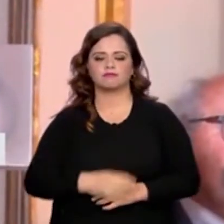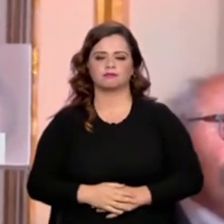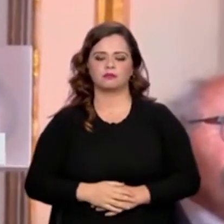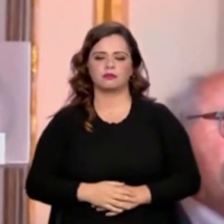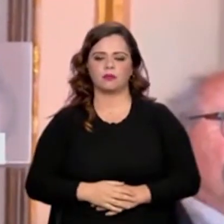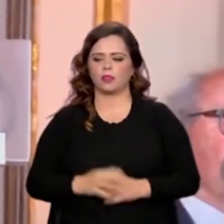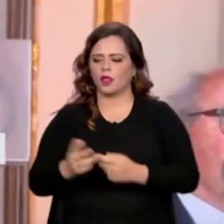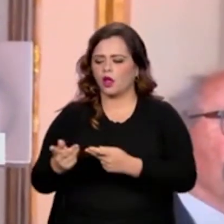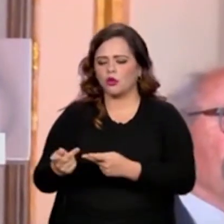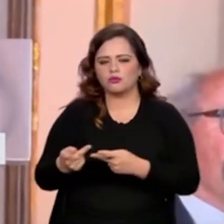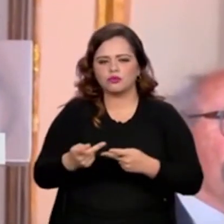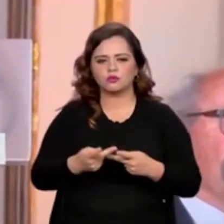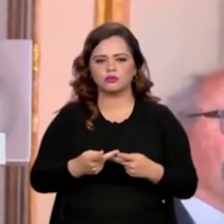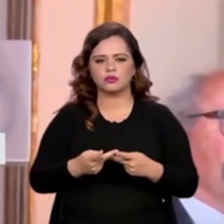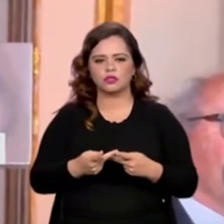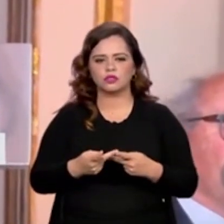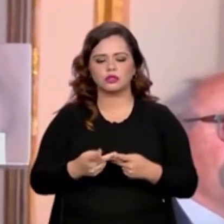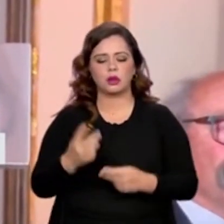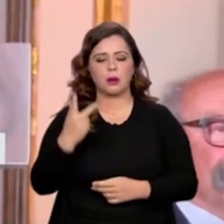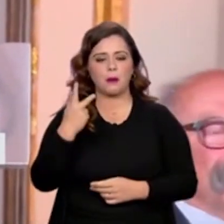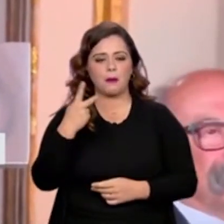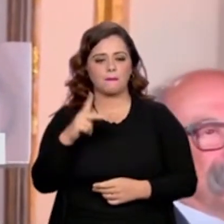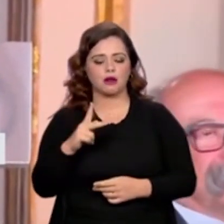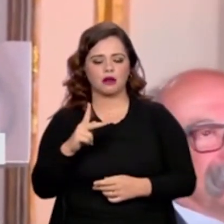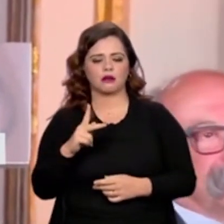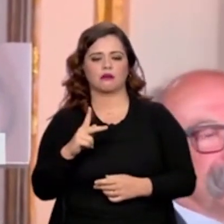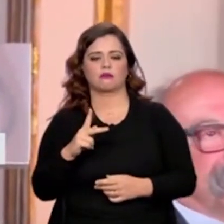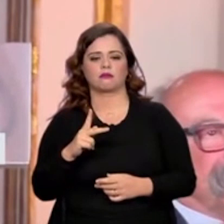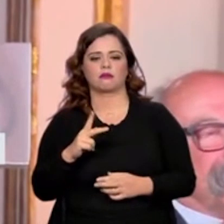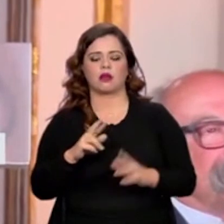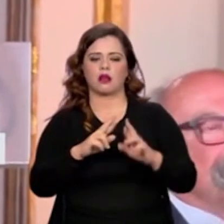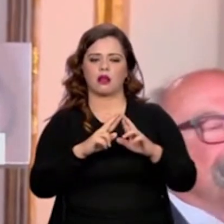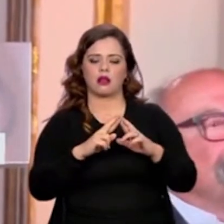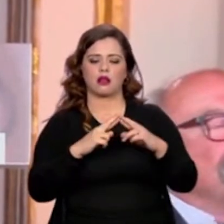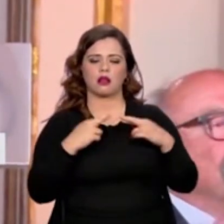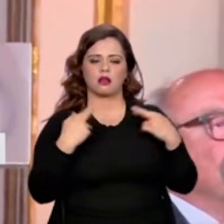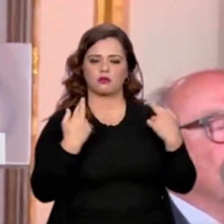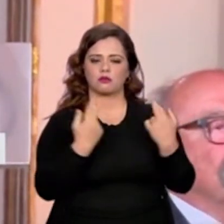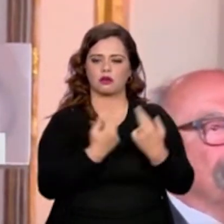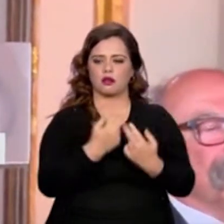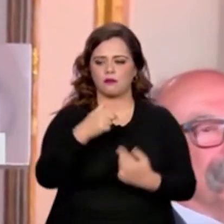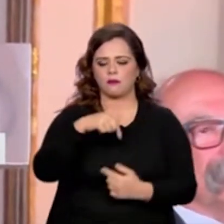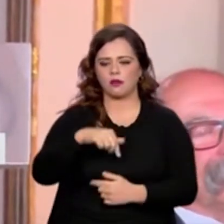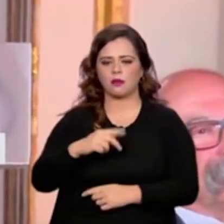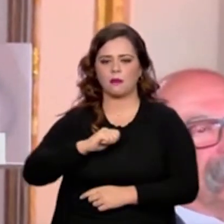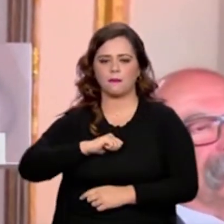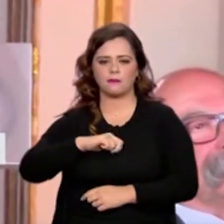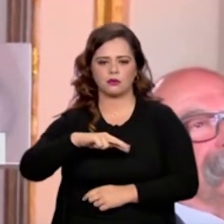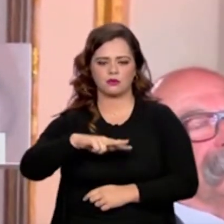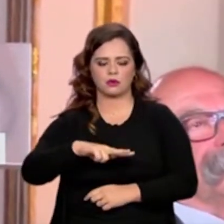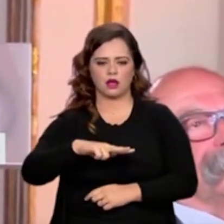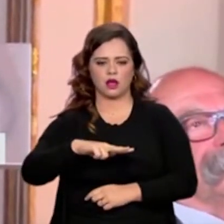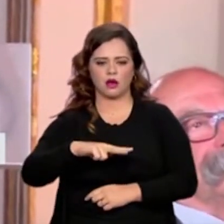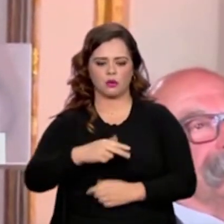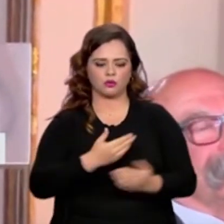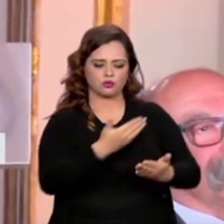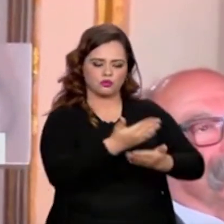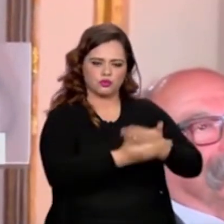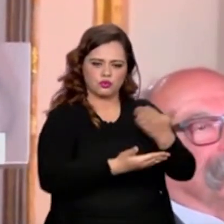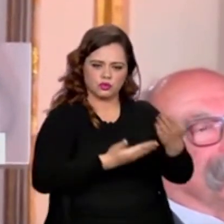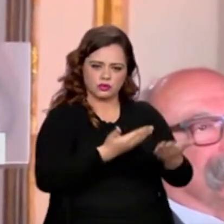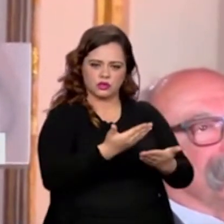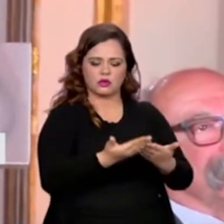O convite para participar aqui em Portugal da cerimônia de entrega do